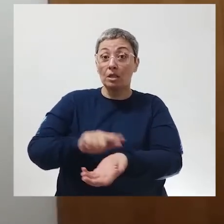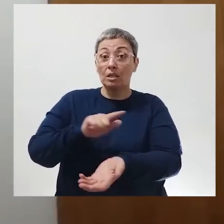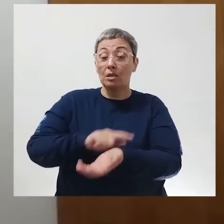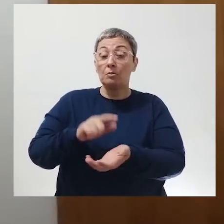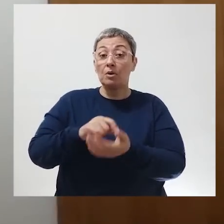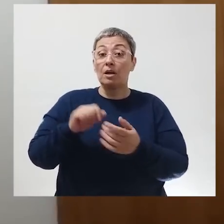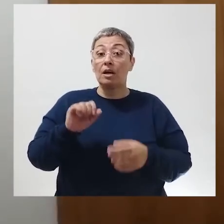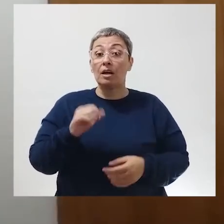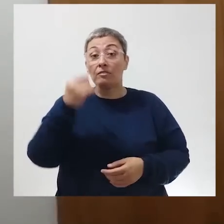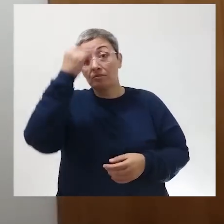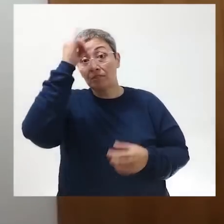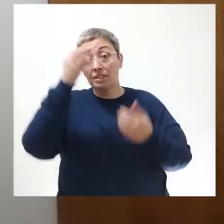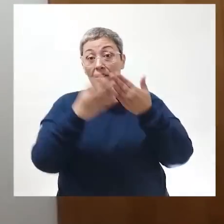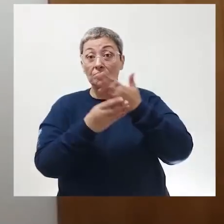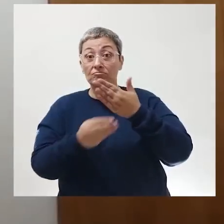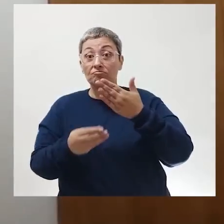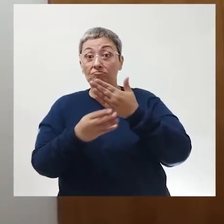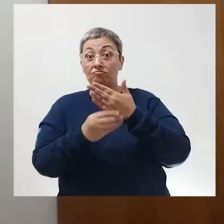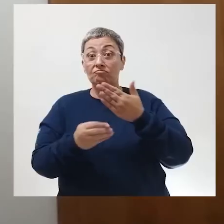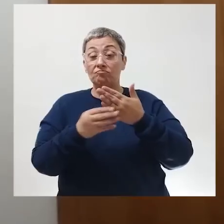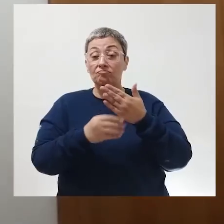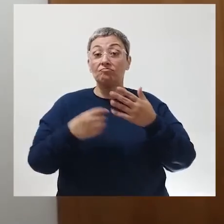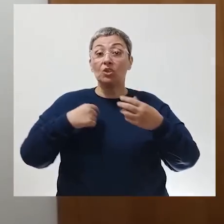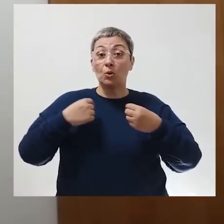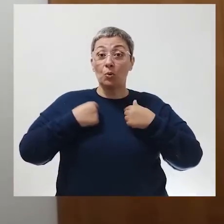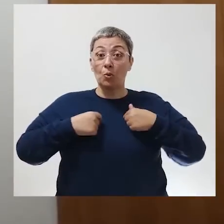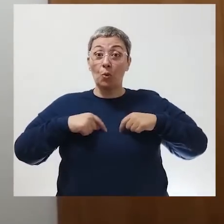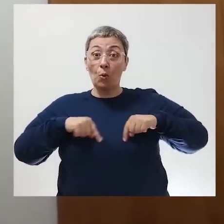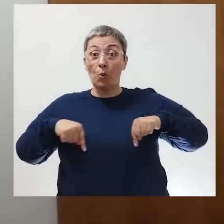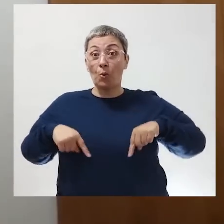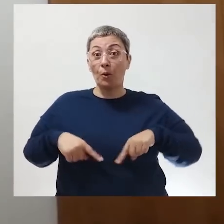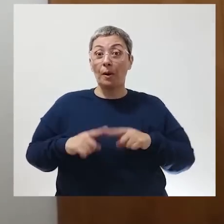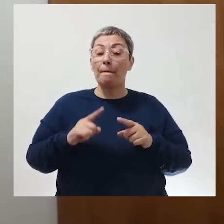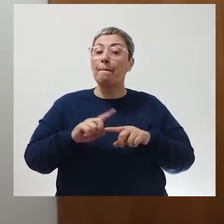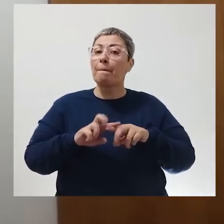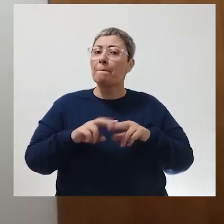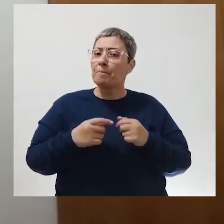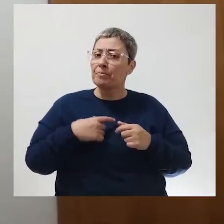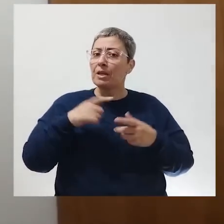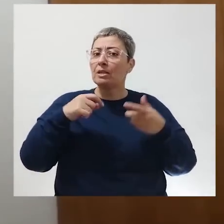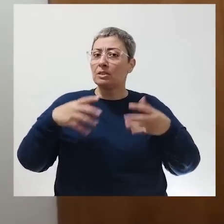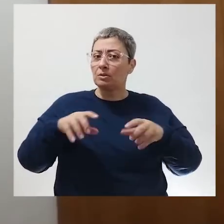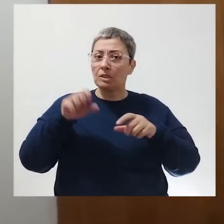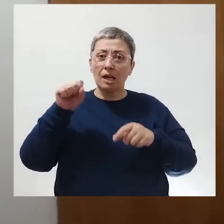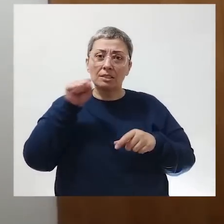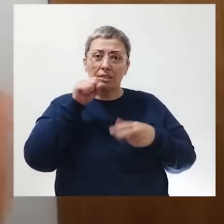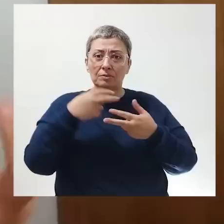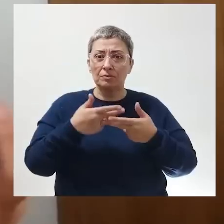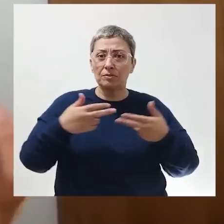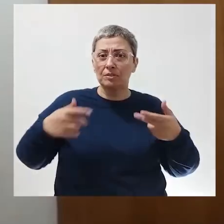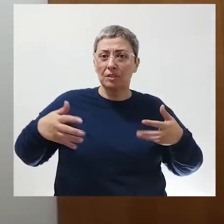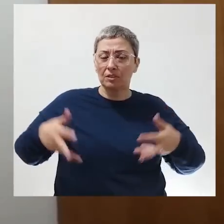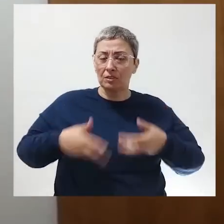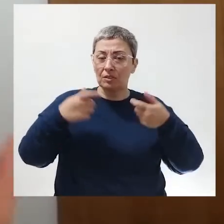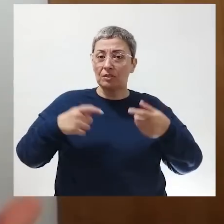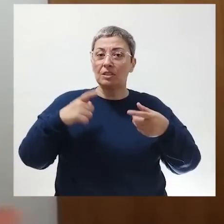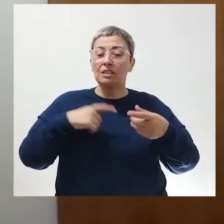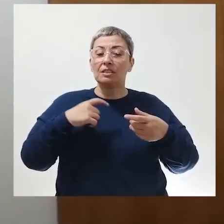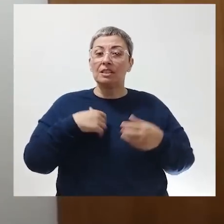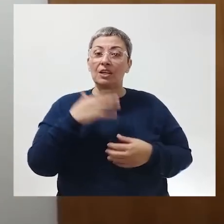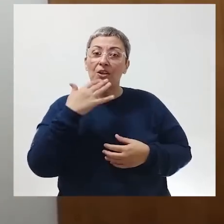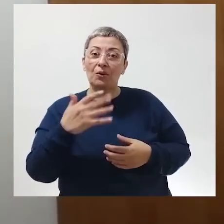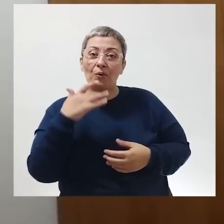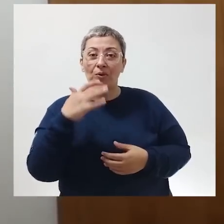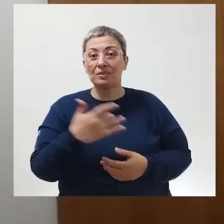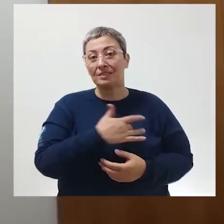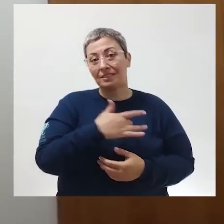nas nossas artérias. Legal, né? E por falar nisso, os legumes e os vegetais dão muita cor e muita